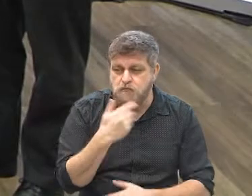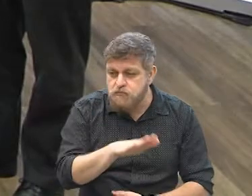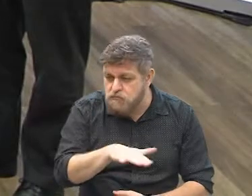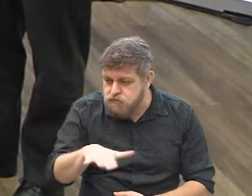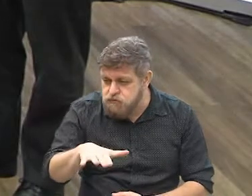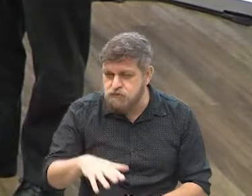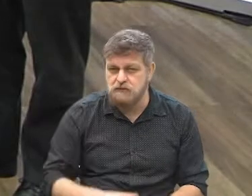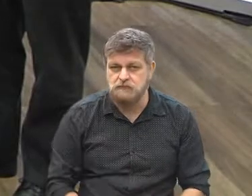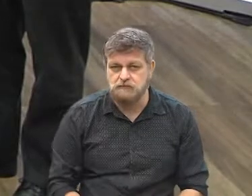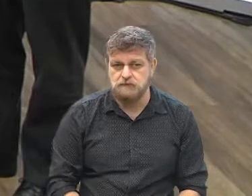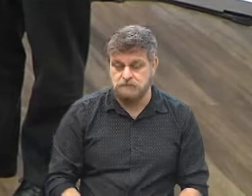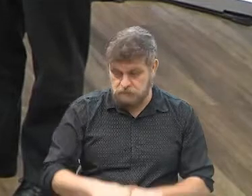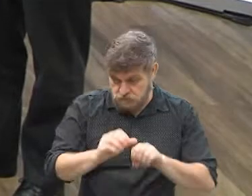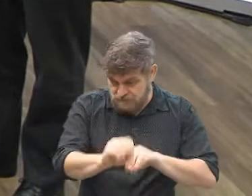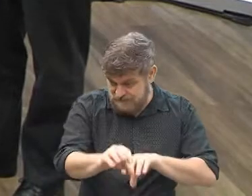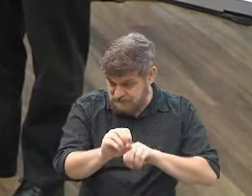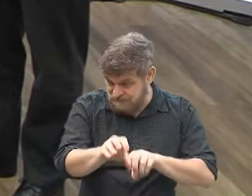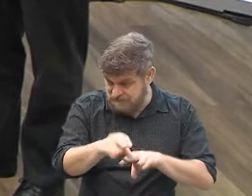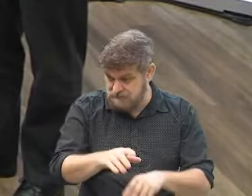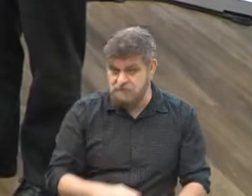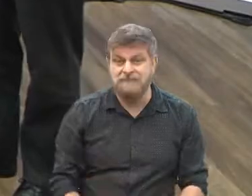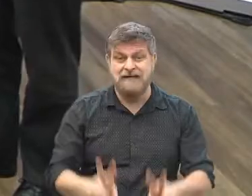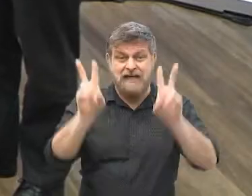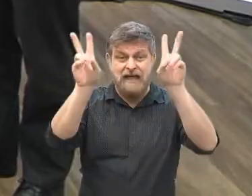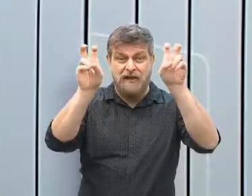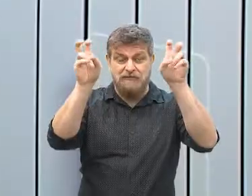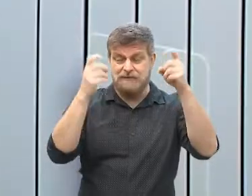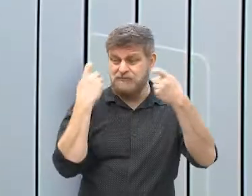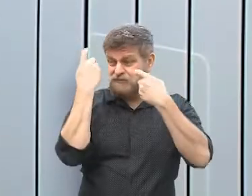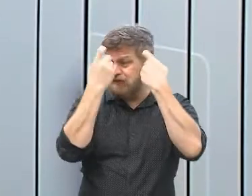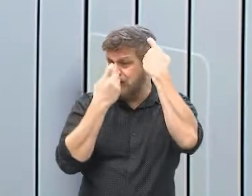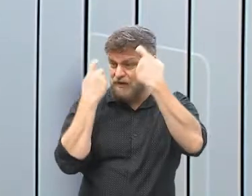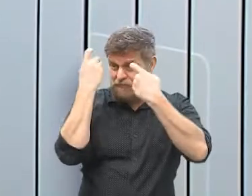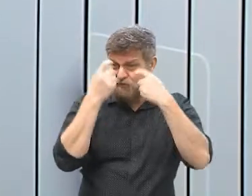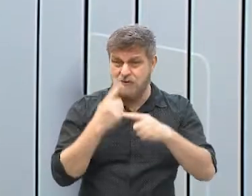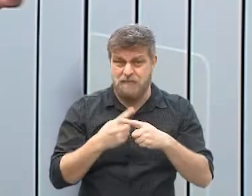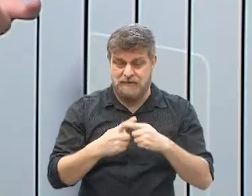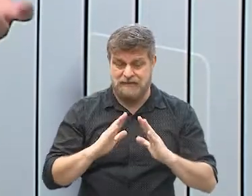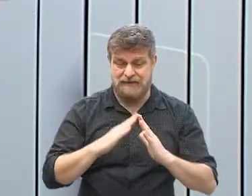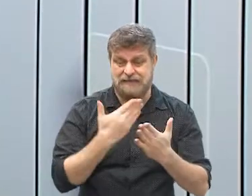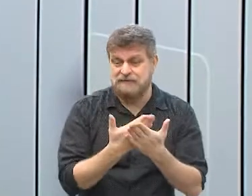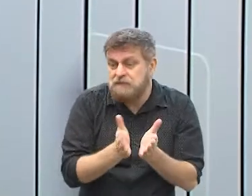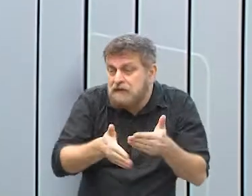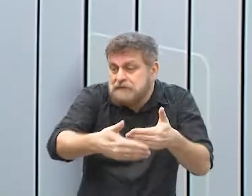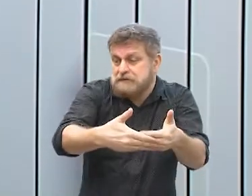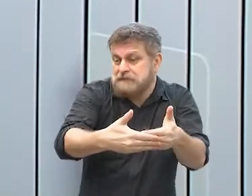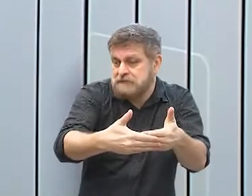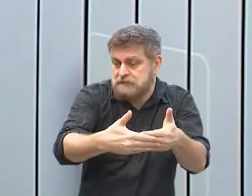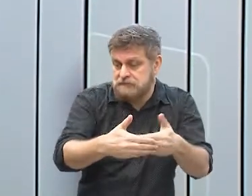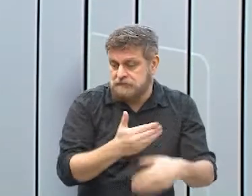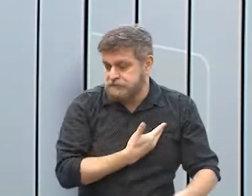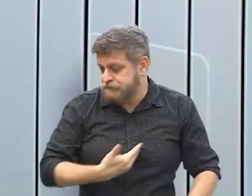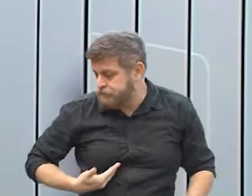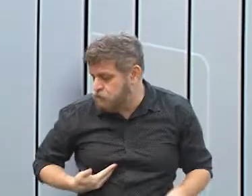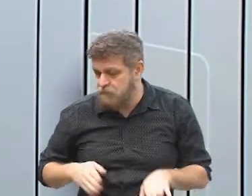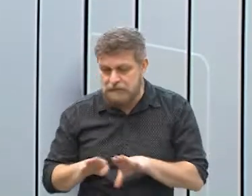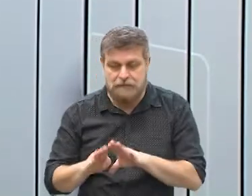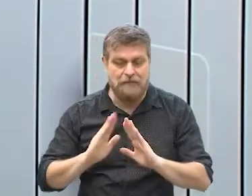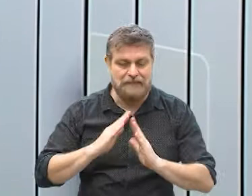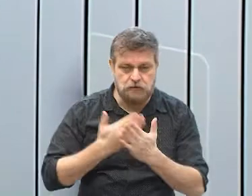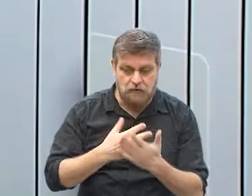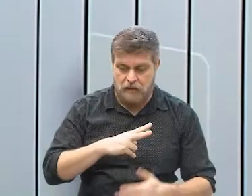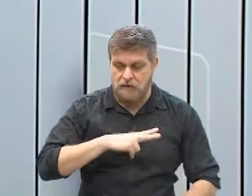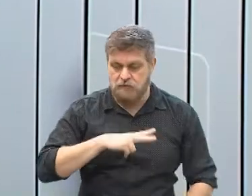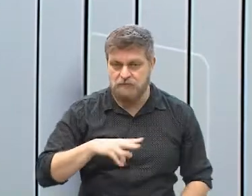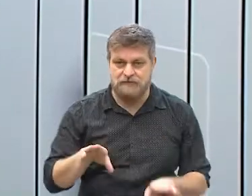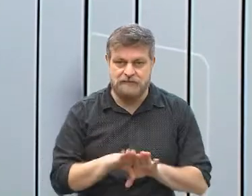fundamentais, ensino infantil. E é um assunto que preocupa bastante, né? Porque as escolas estão fechadas, municipais e particulares, somente com